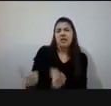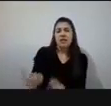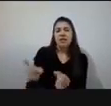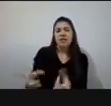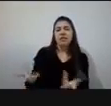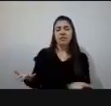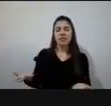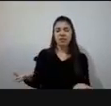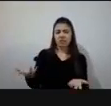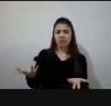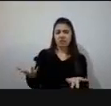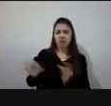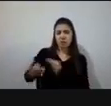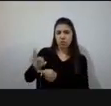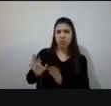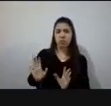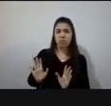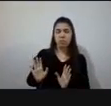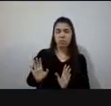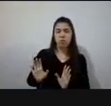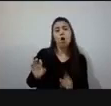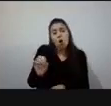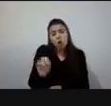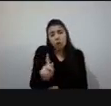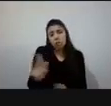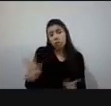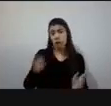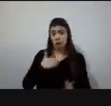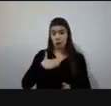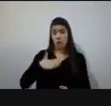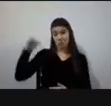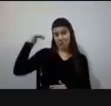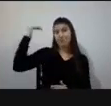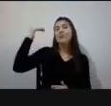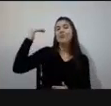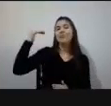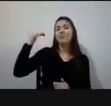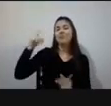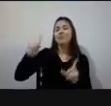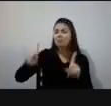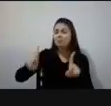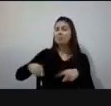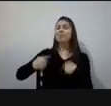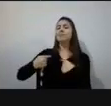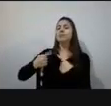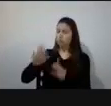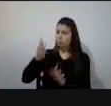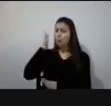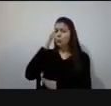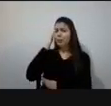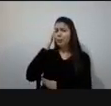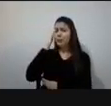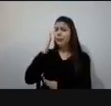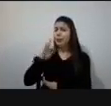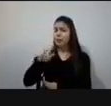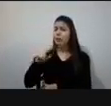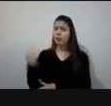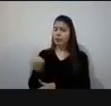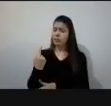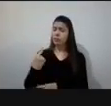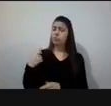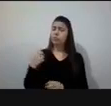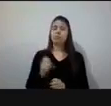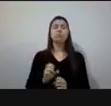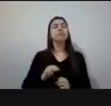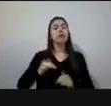prova. Mas eu sou adulto, eu tenho que me preparar para esse mundo mais difícil. Que as coisas, tem internet, tem rede social,